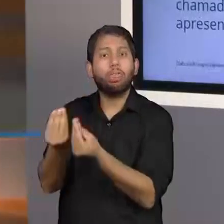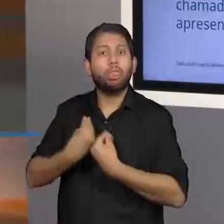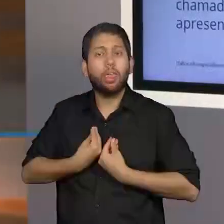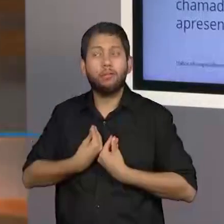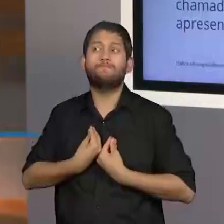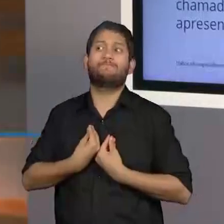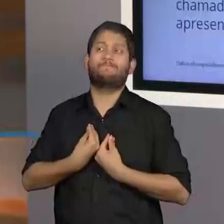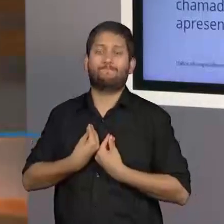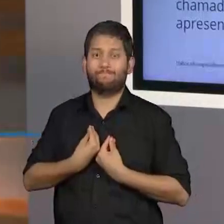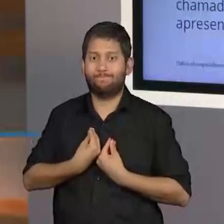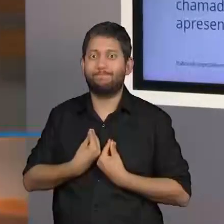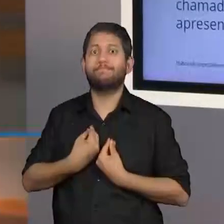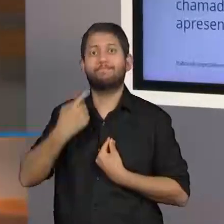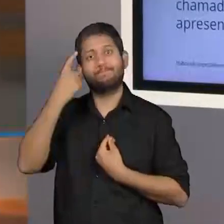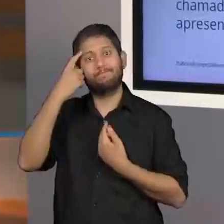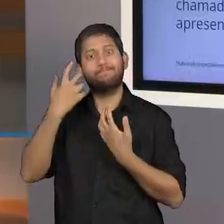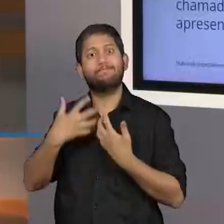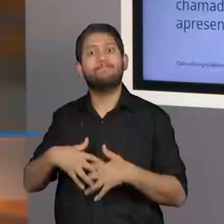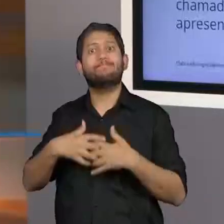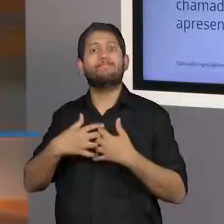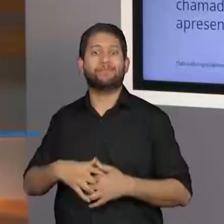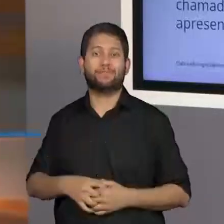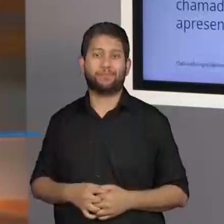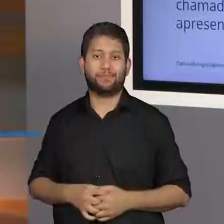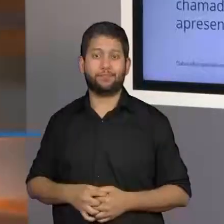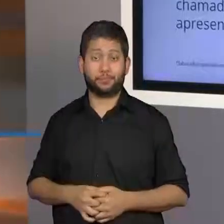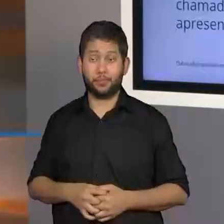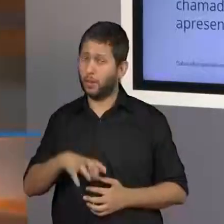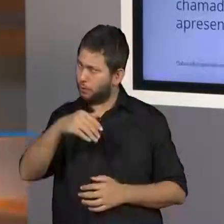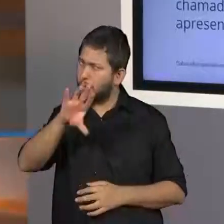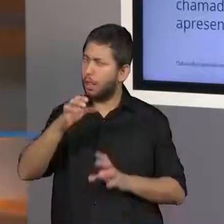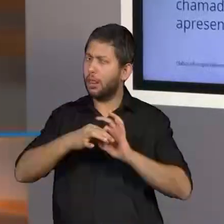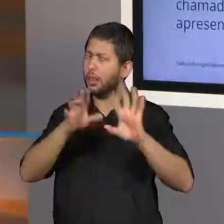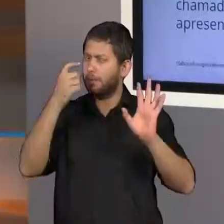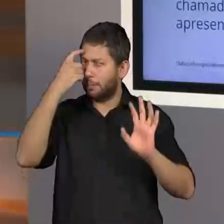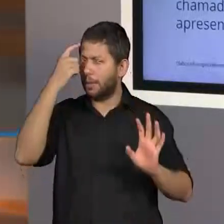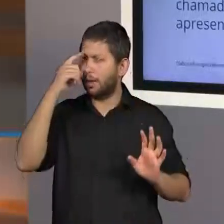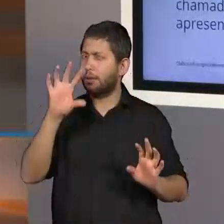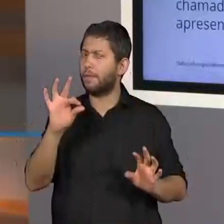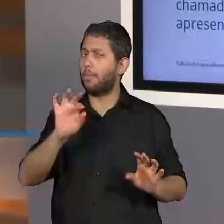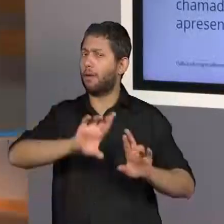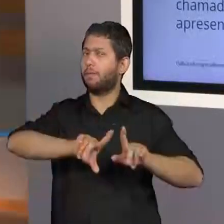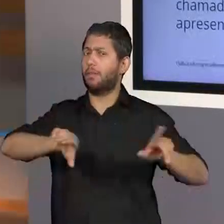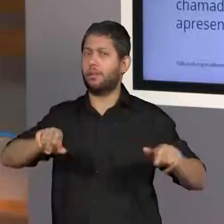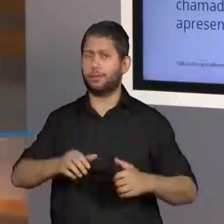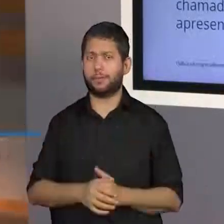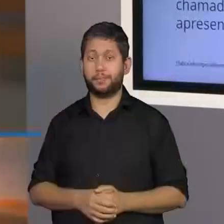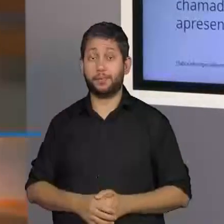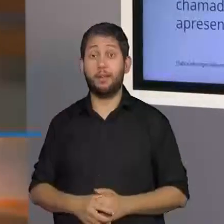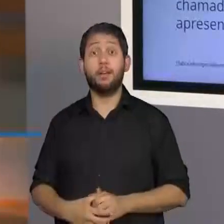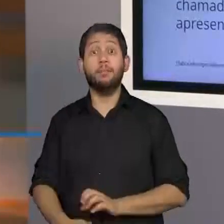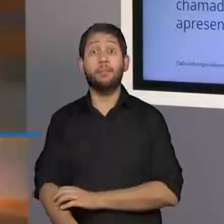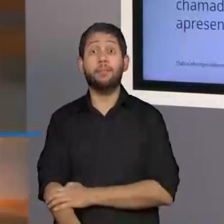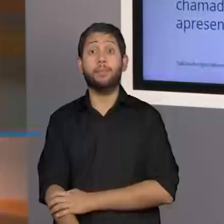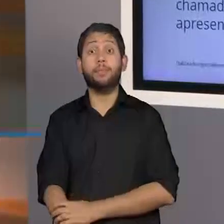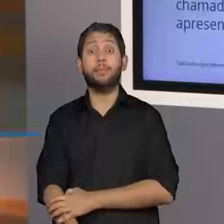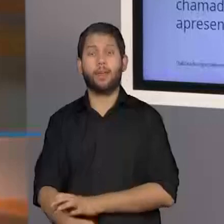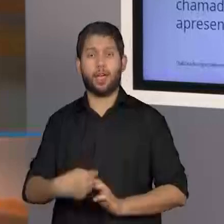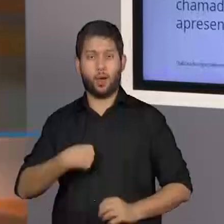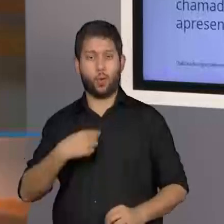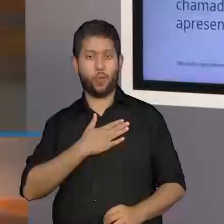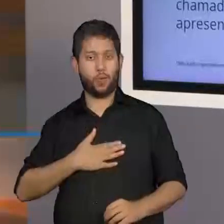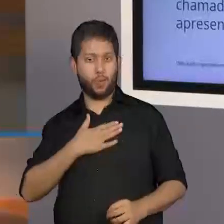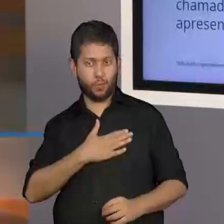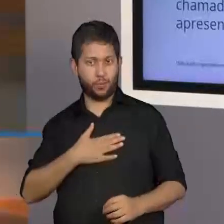sei o que é uma fábula, então vai pensando em algumas fábulas aí que você conhece. Eu tenho algumas fábulas que eu gosto bastante. Vou dar um exemplo